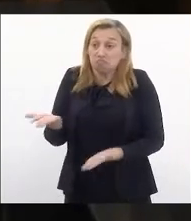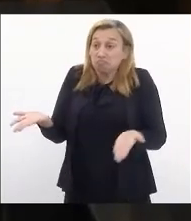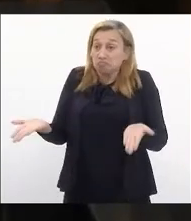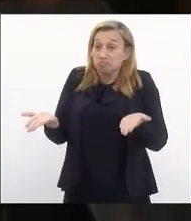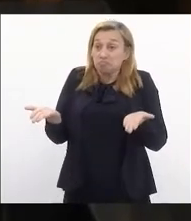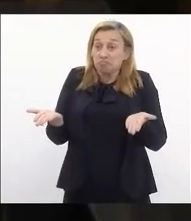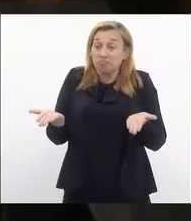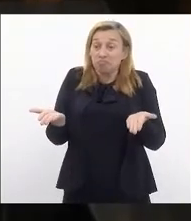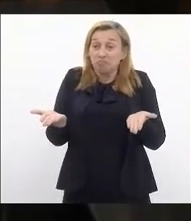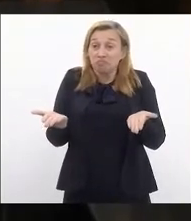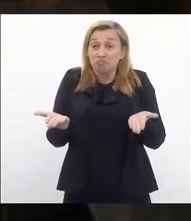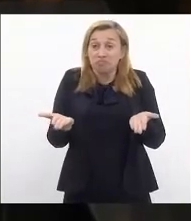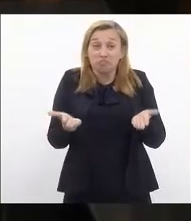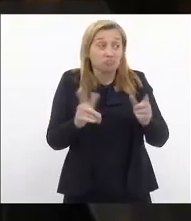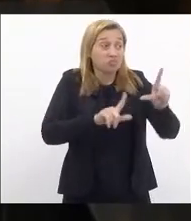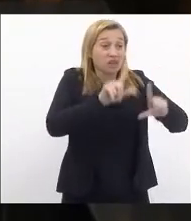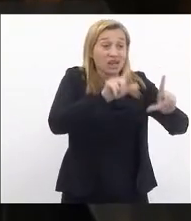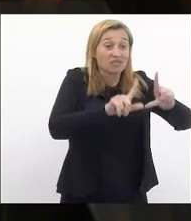emissora alguma